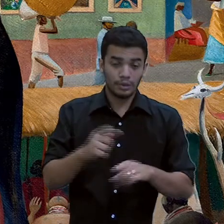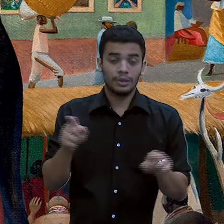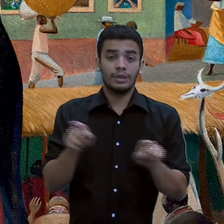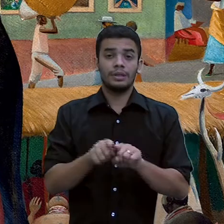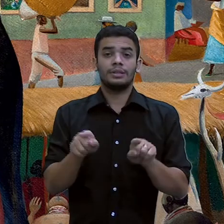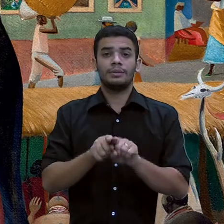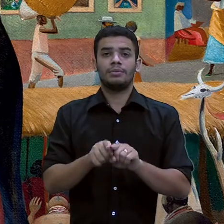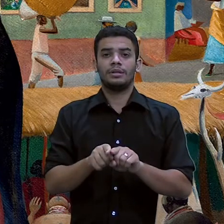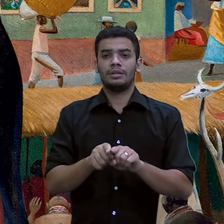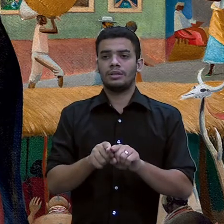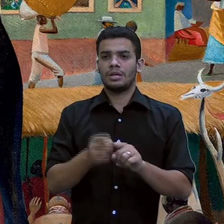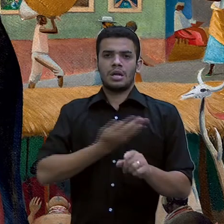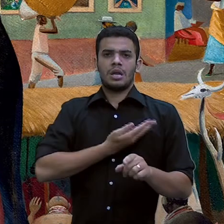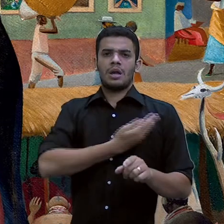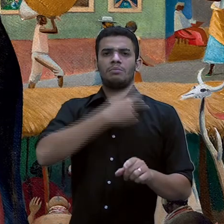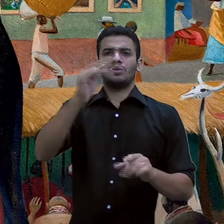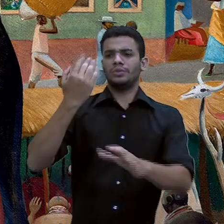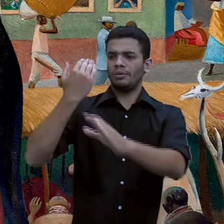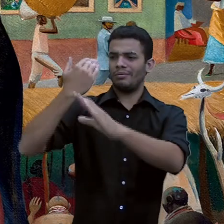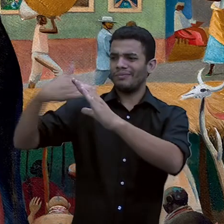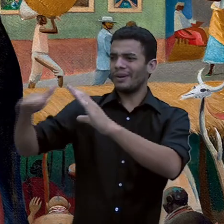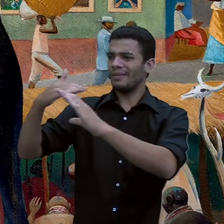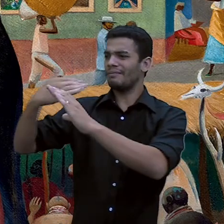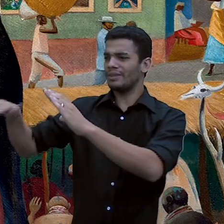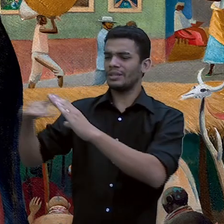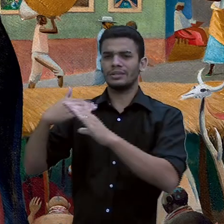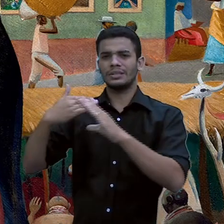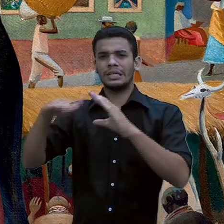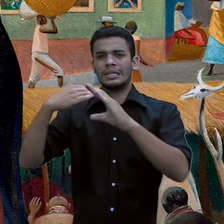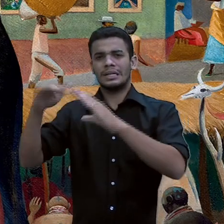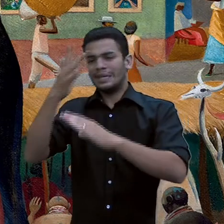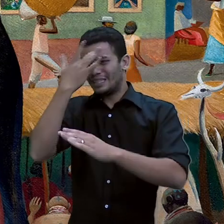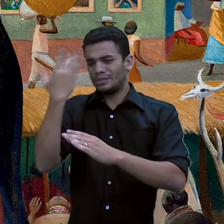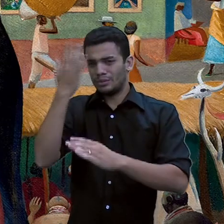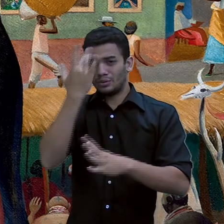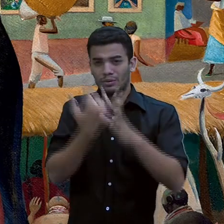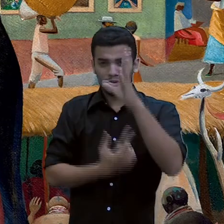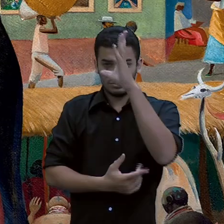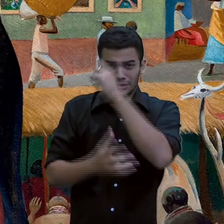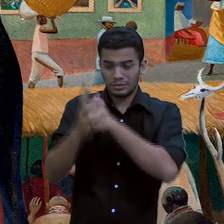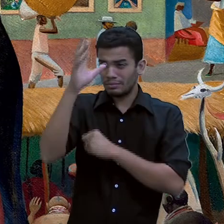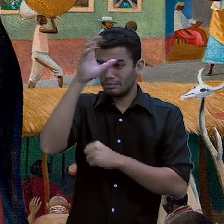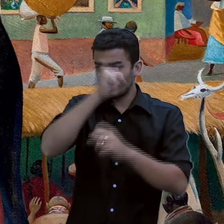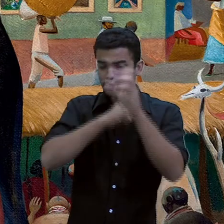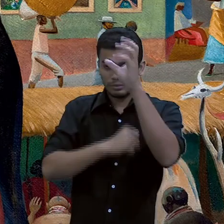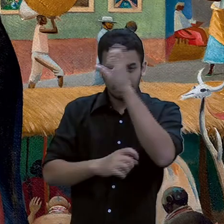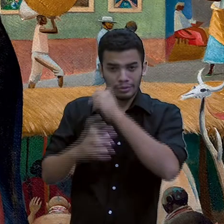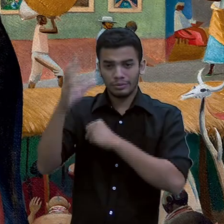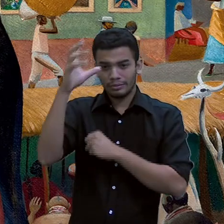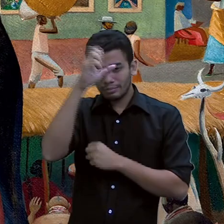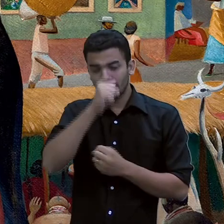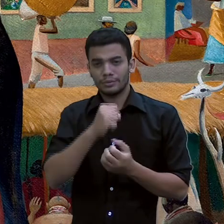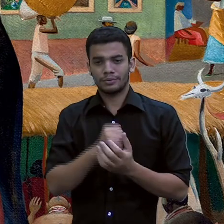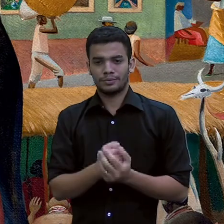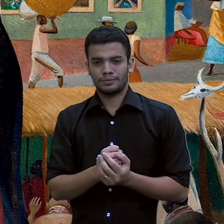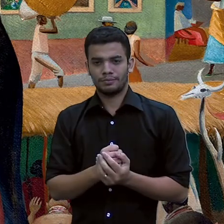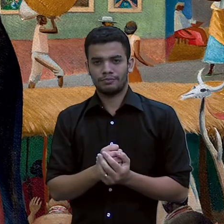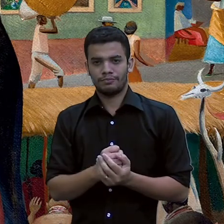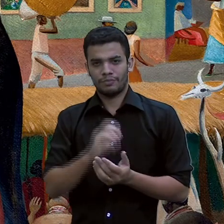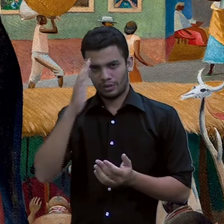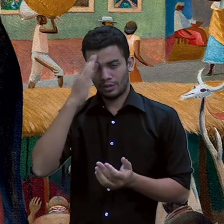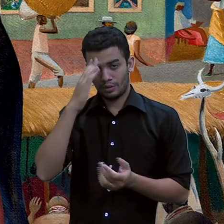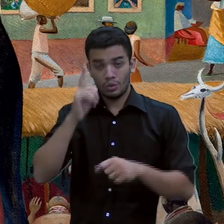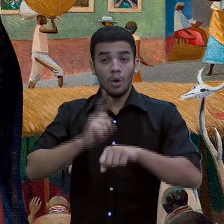esse link. Ele é muito propício para mudarmos a nossa realidade. Um vence,